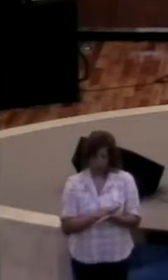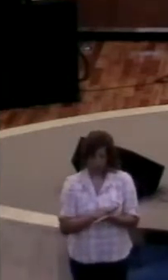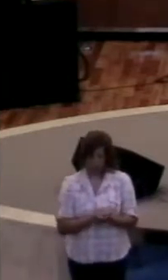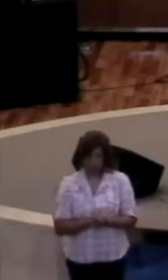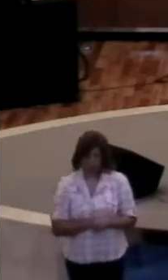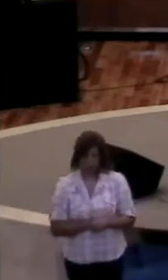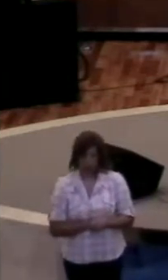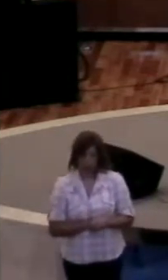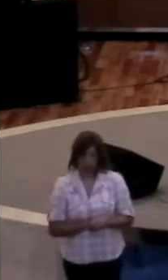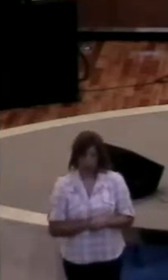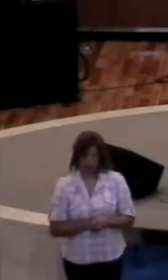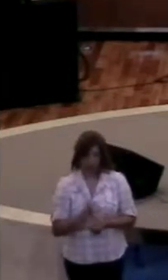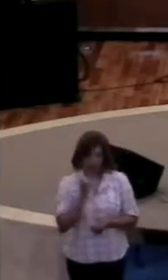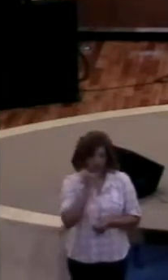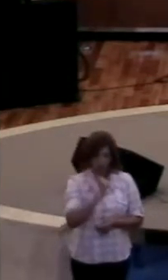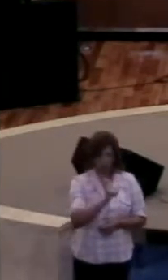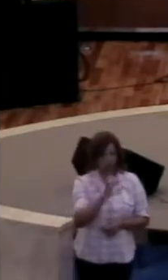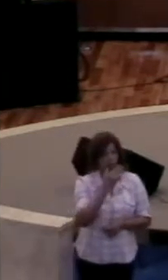E disse esse homem,